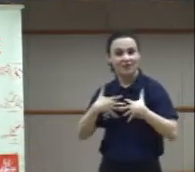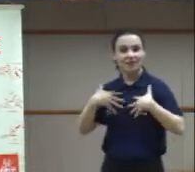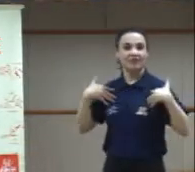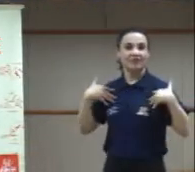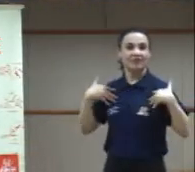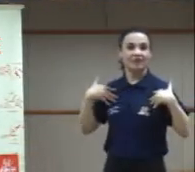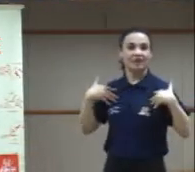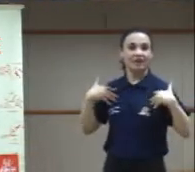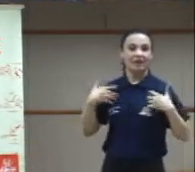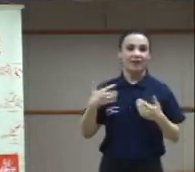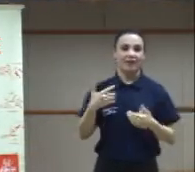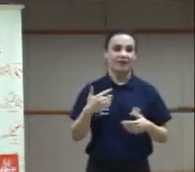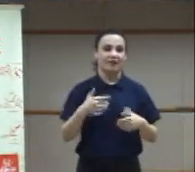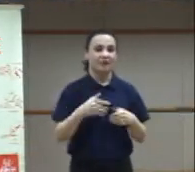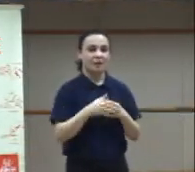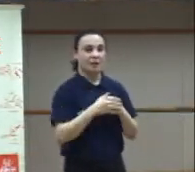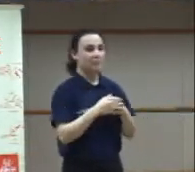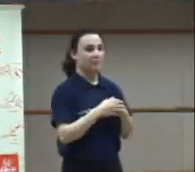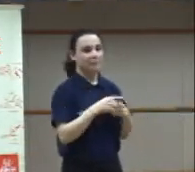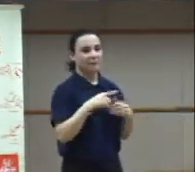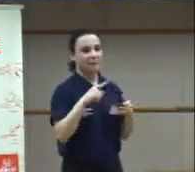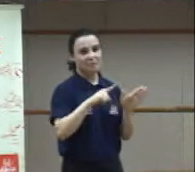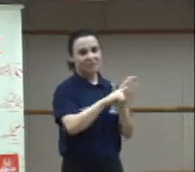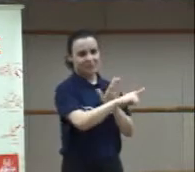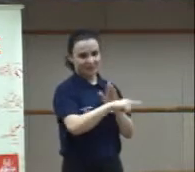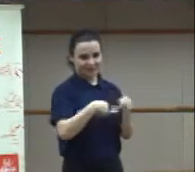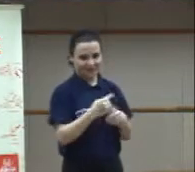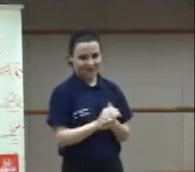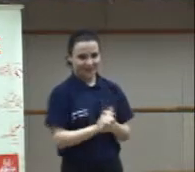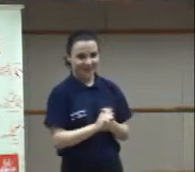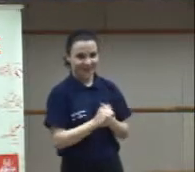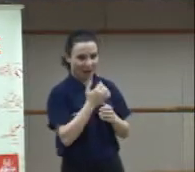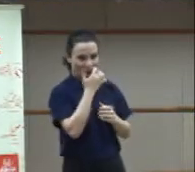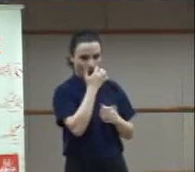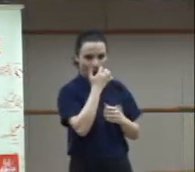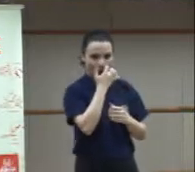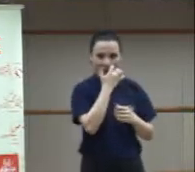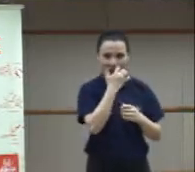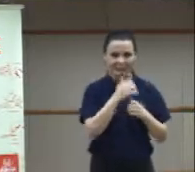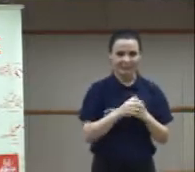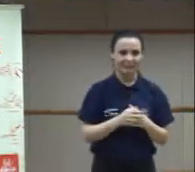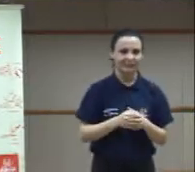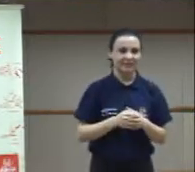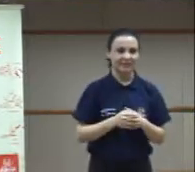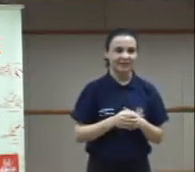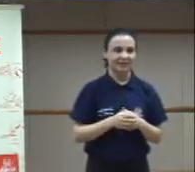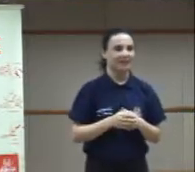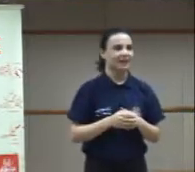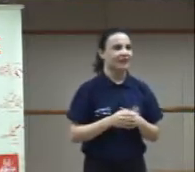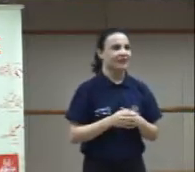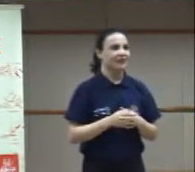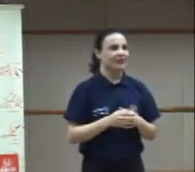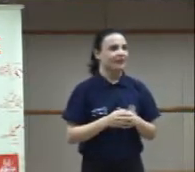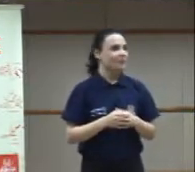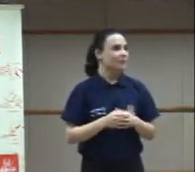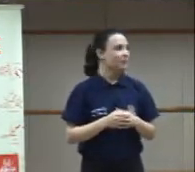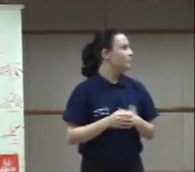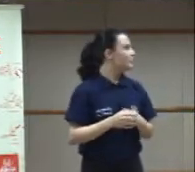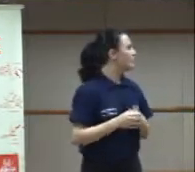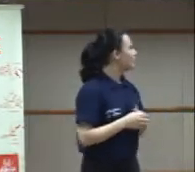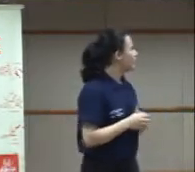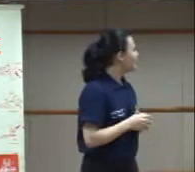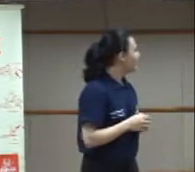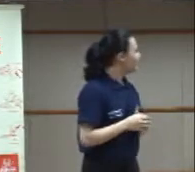reconhecido e isso é importante. Todos nós temos necessidade de reconhecimento do nosso trabalho e do nosso esforço.